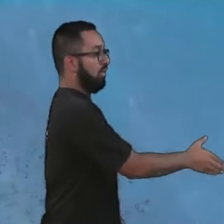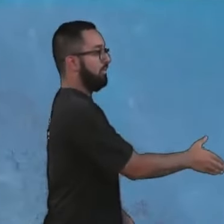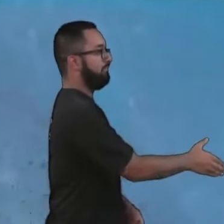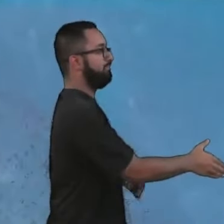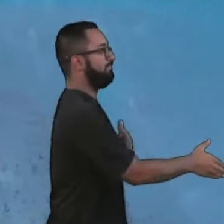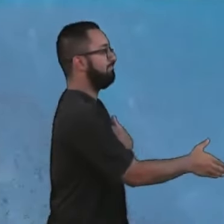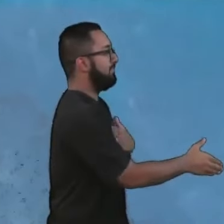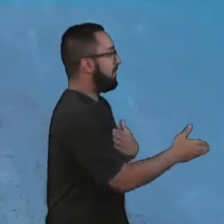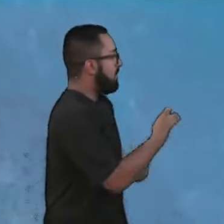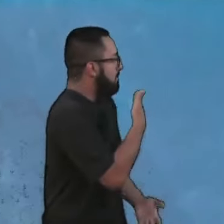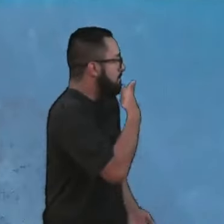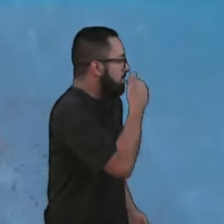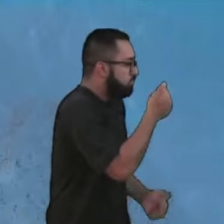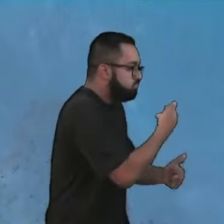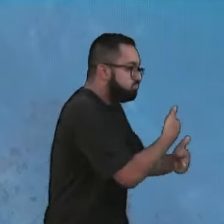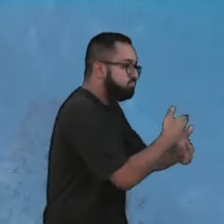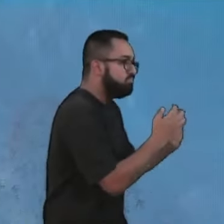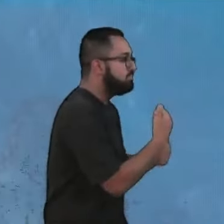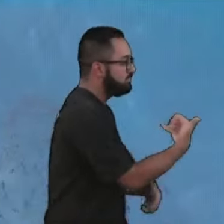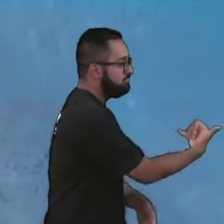coisa que eu ouvi aqui dentro.